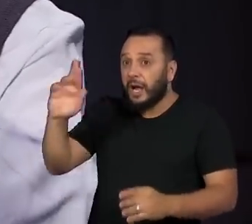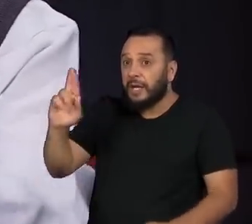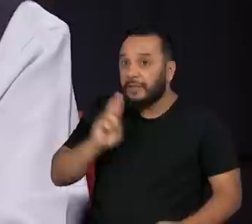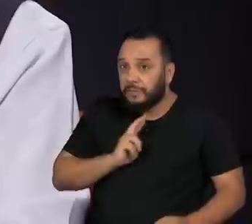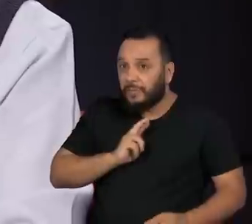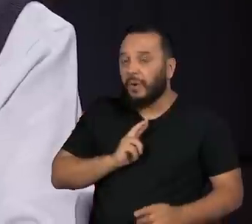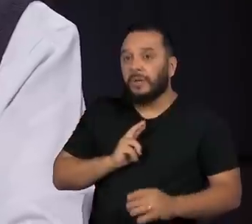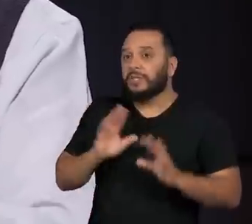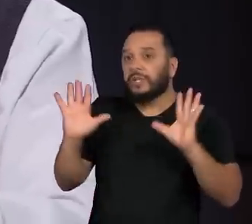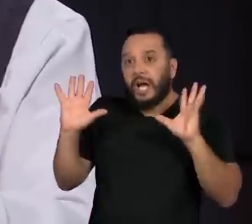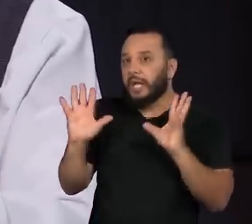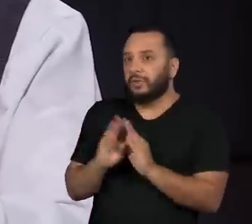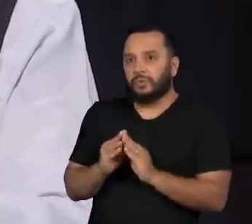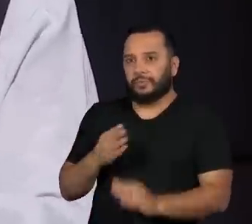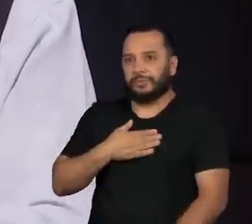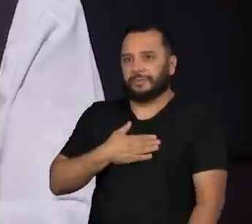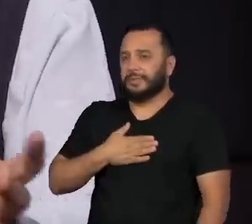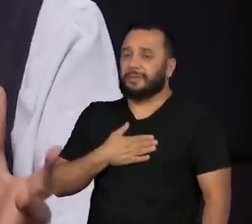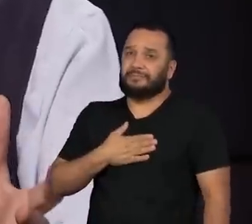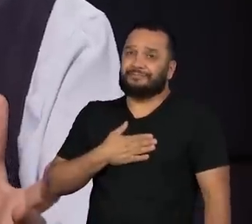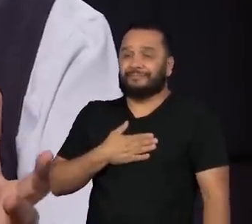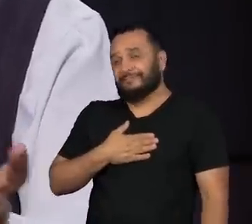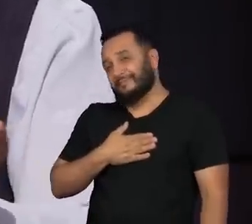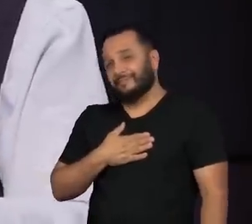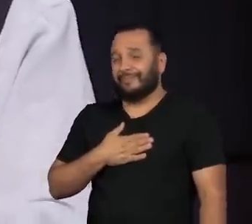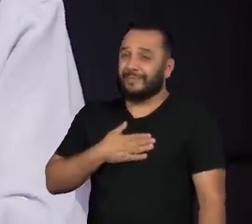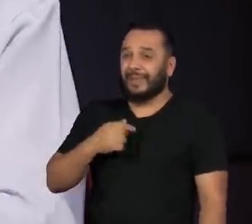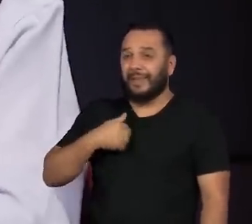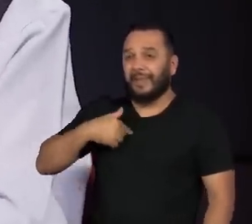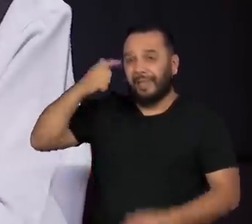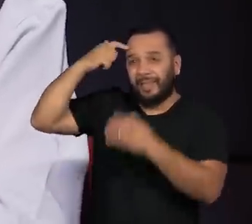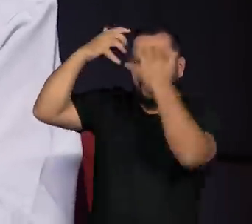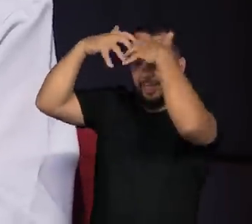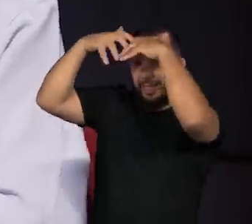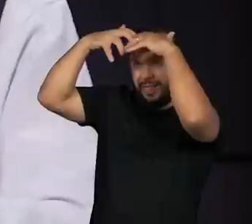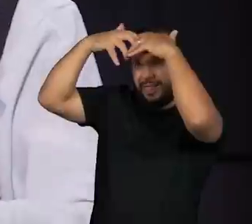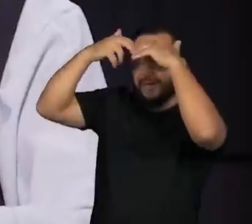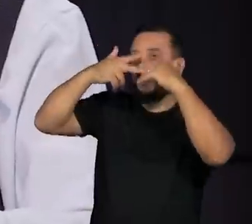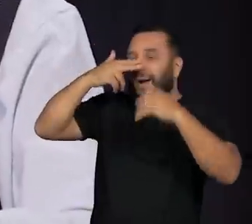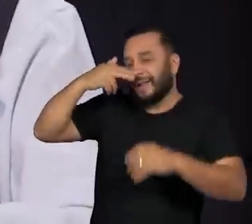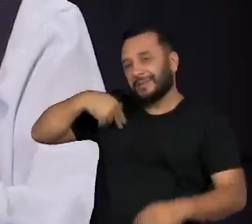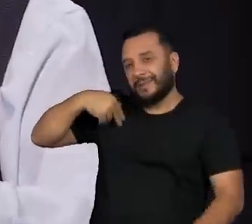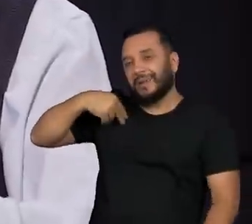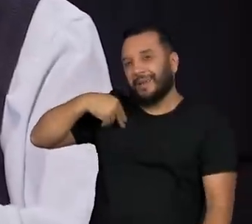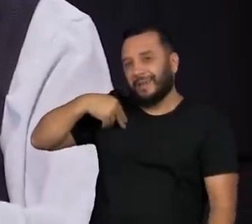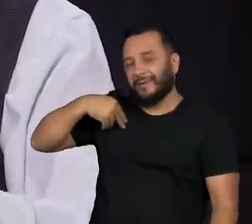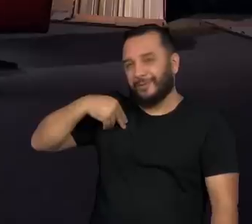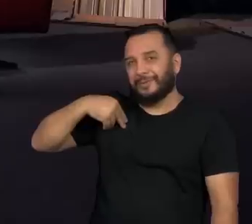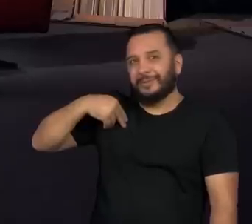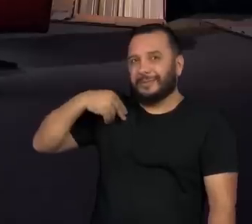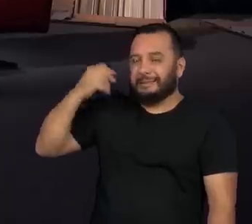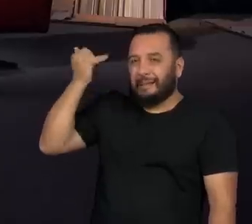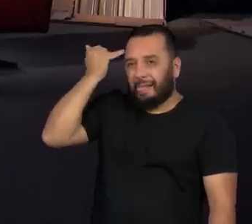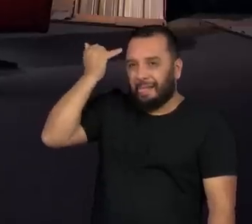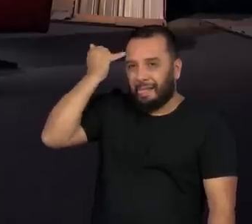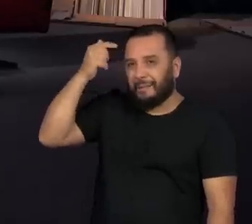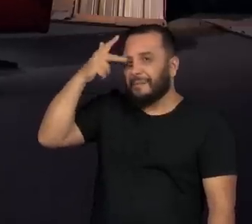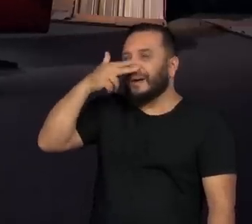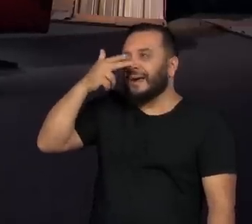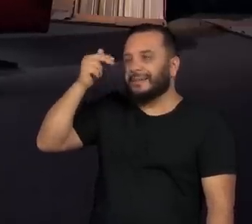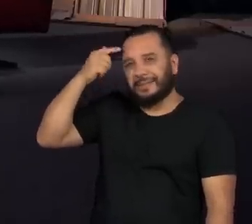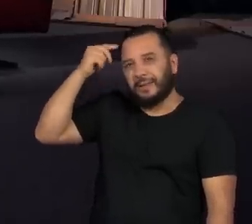você ele já te dá o resumo daqui Ah isso vai te dar uma preguiça mental que eu não sei para onde vai digamos derivar e mais que isso vai te dar uma credibilidade